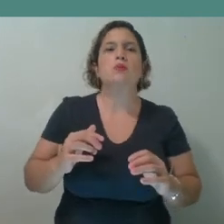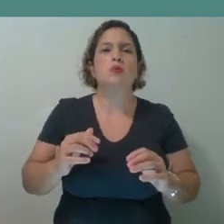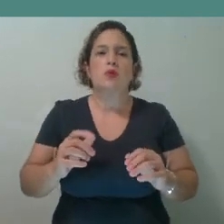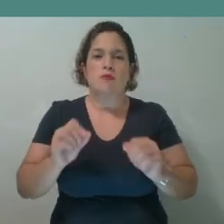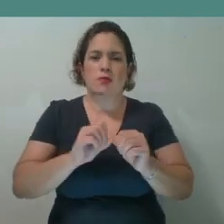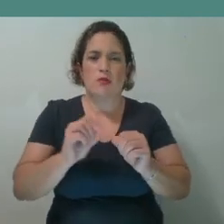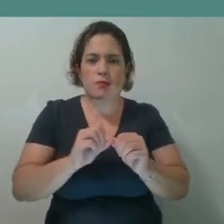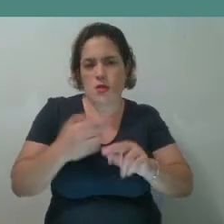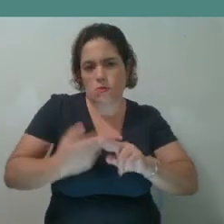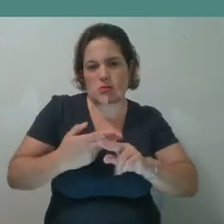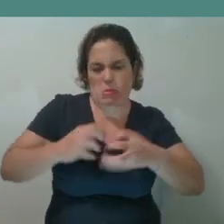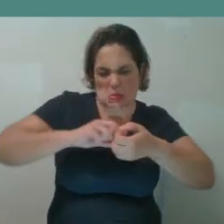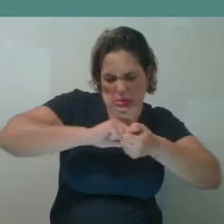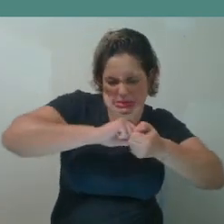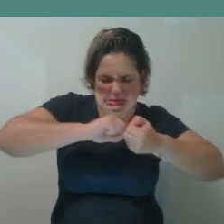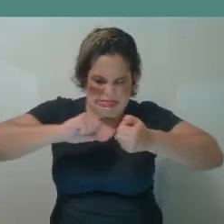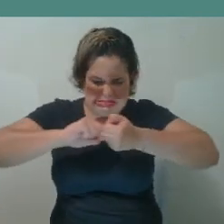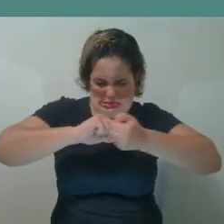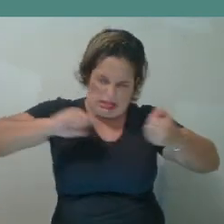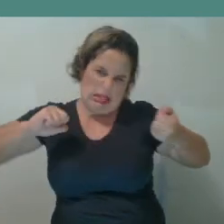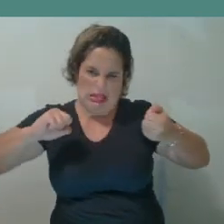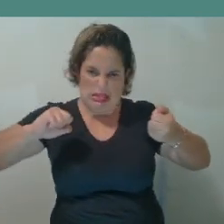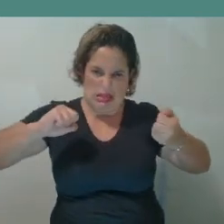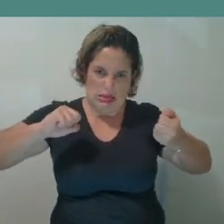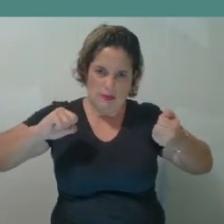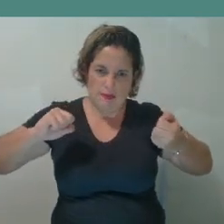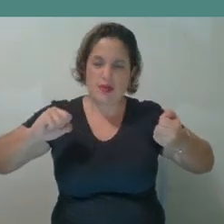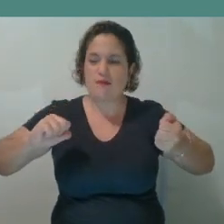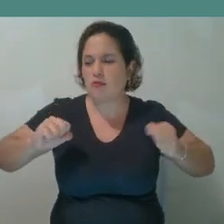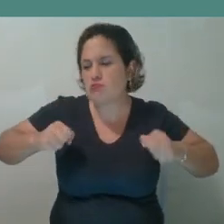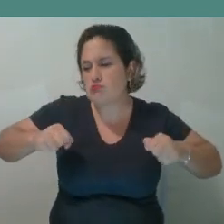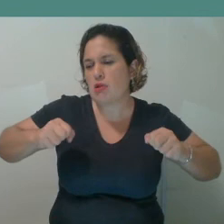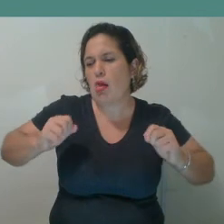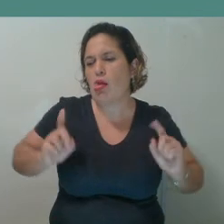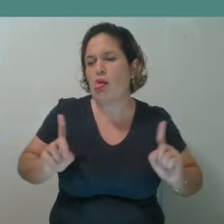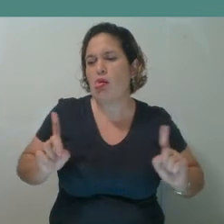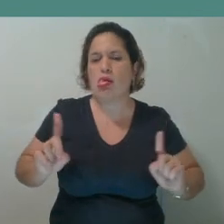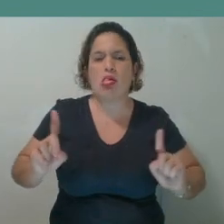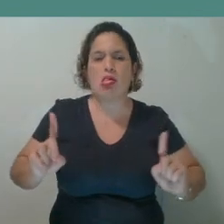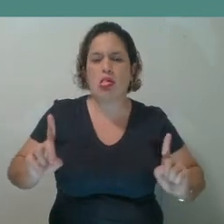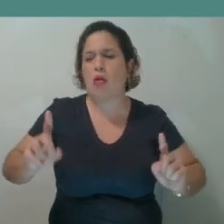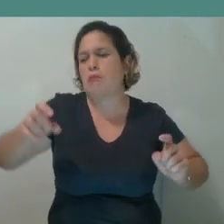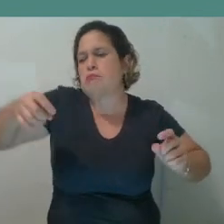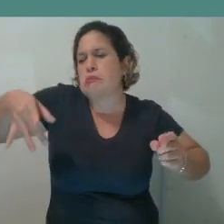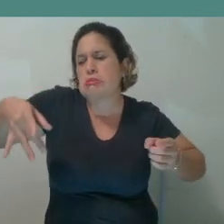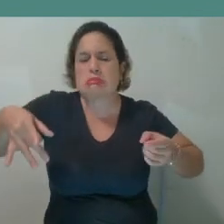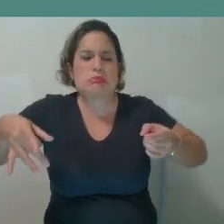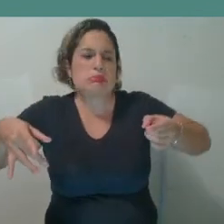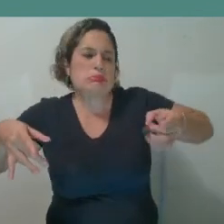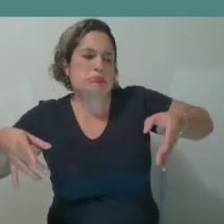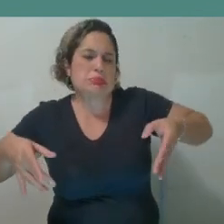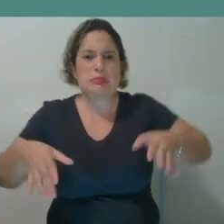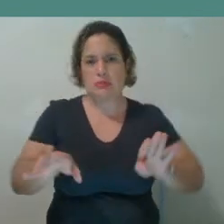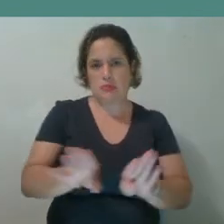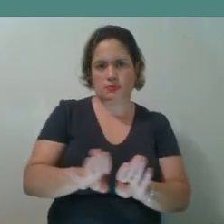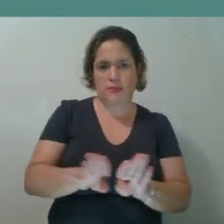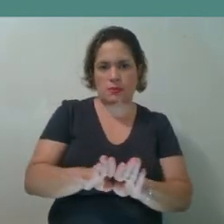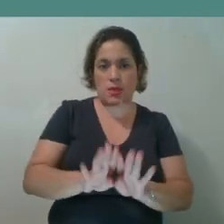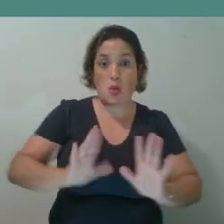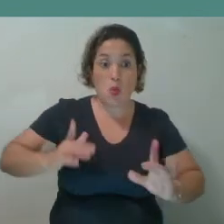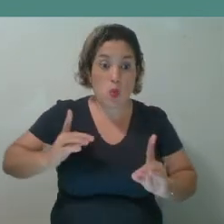guerra, ficaria com uma metade do gato. Com isso, eles poderiam deixar cair em lugares diferentes.